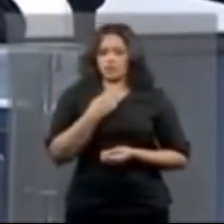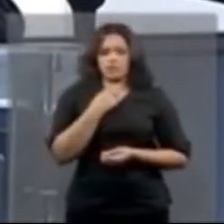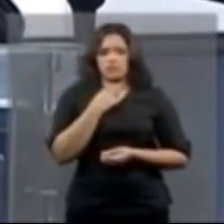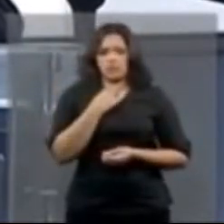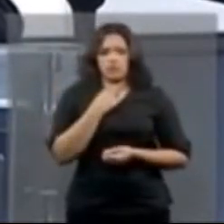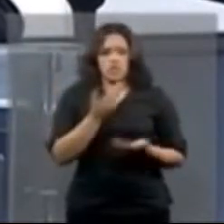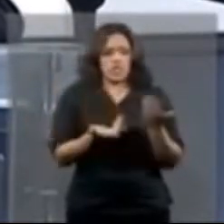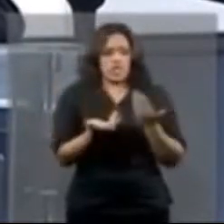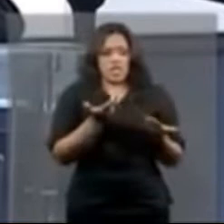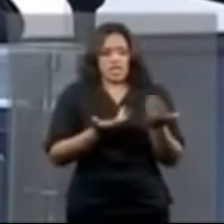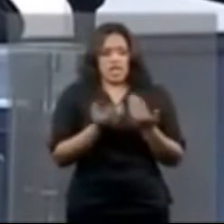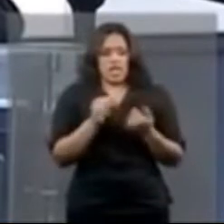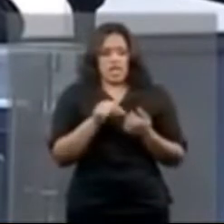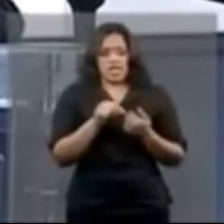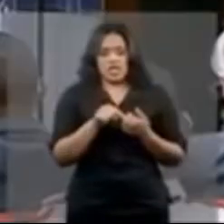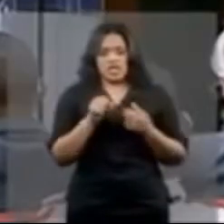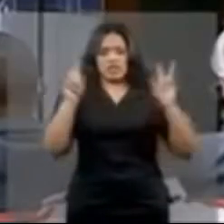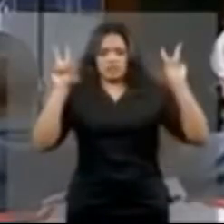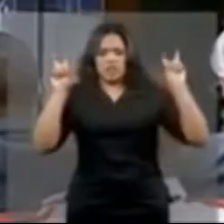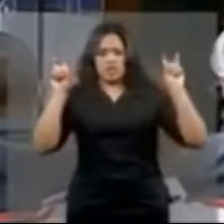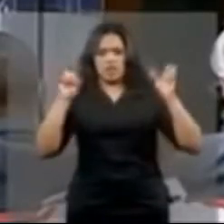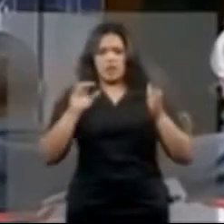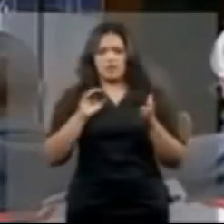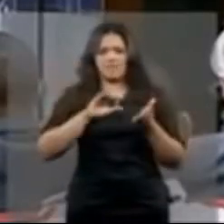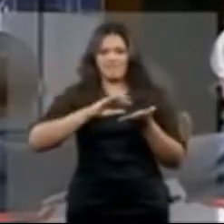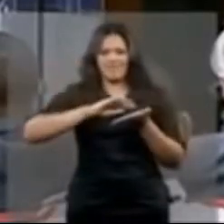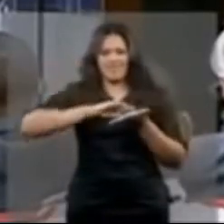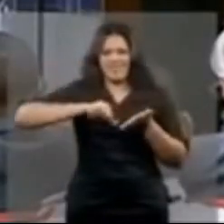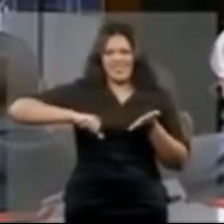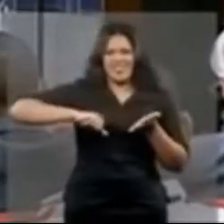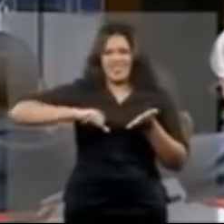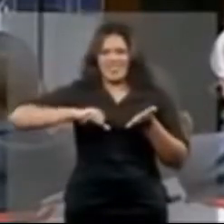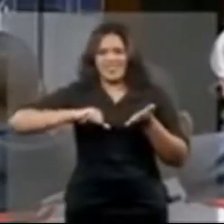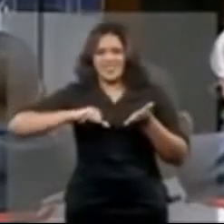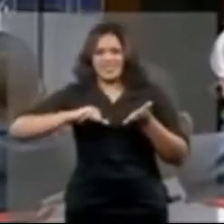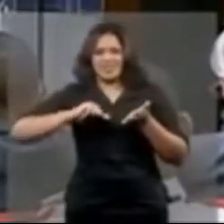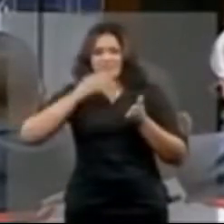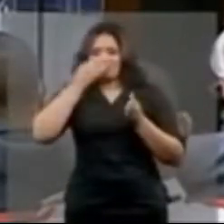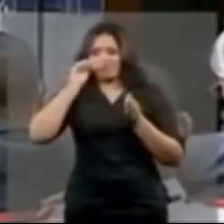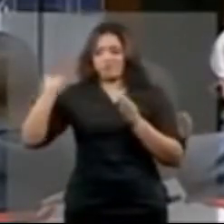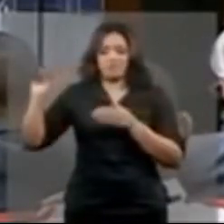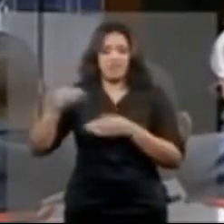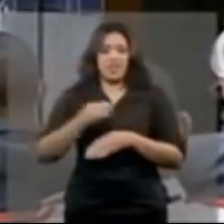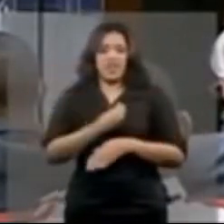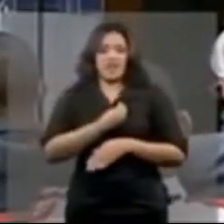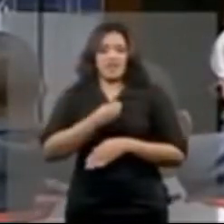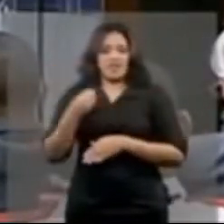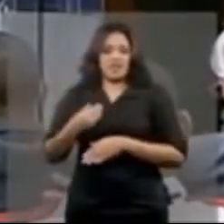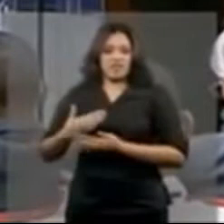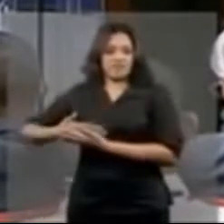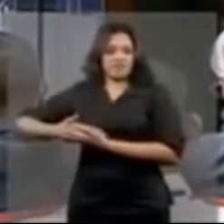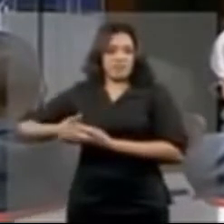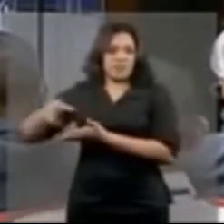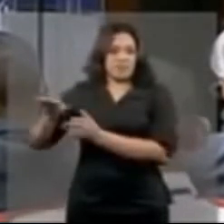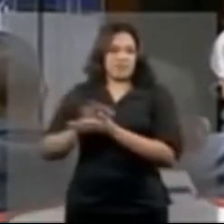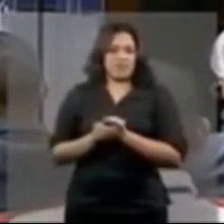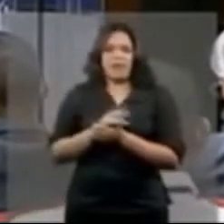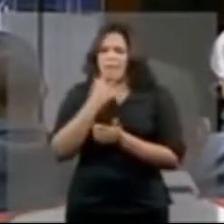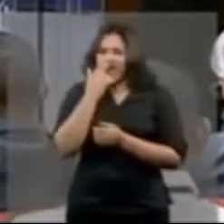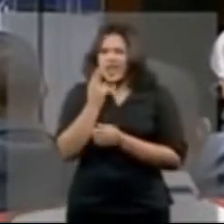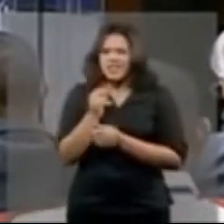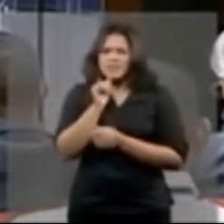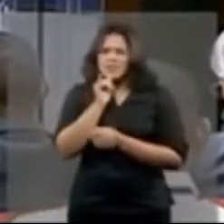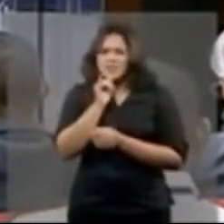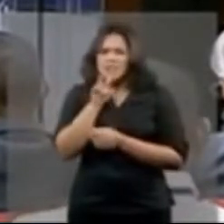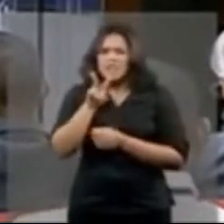assunto negando, deletando, ignorando a existência do bebê. Parece que estamos falando de uma